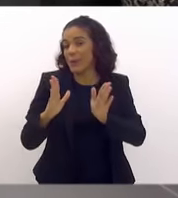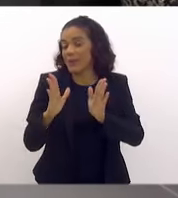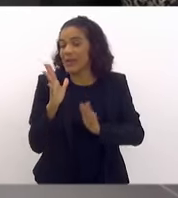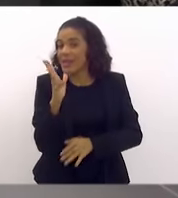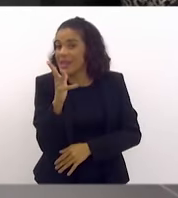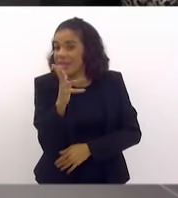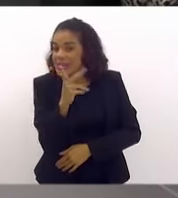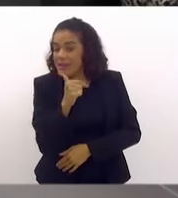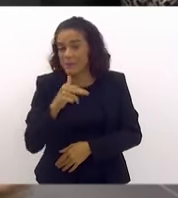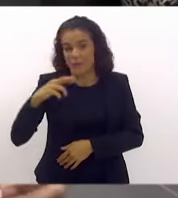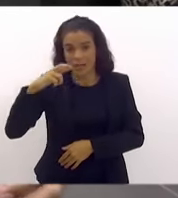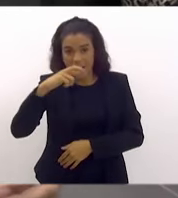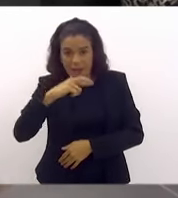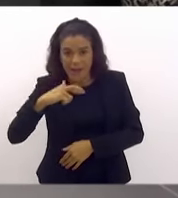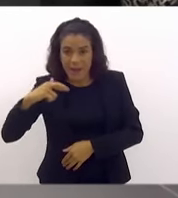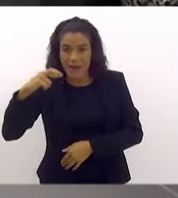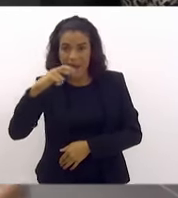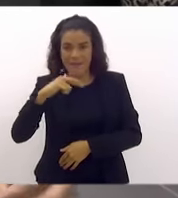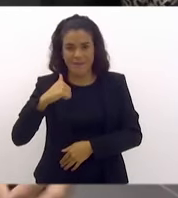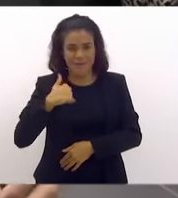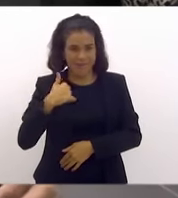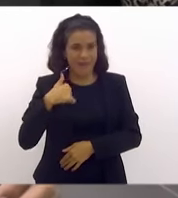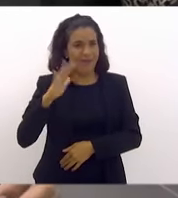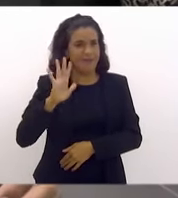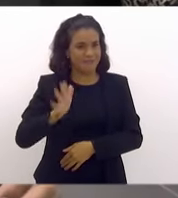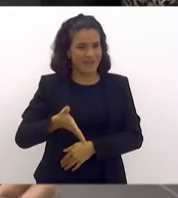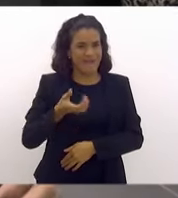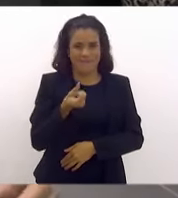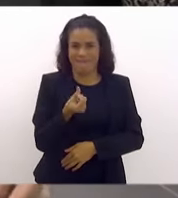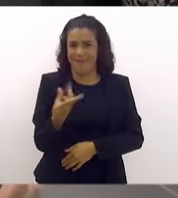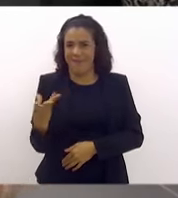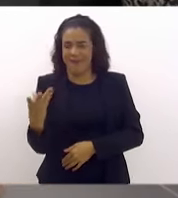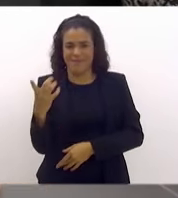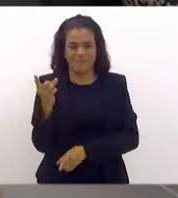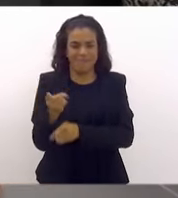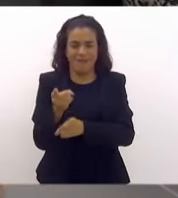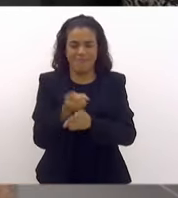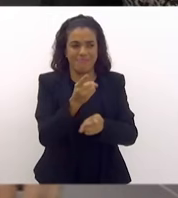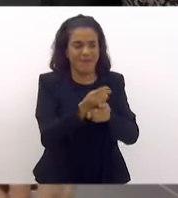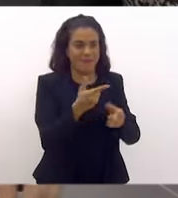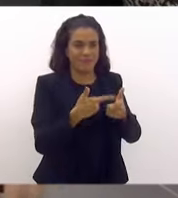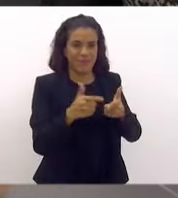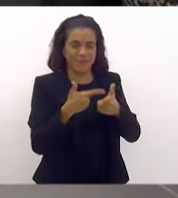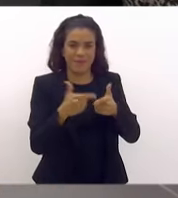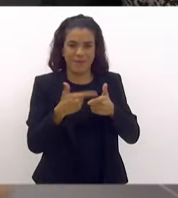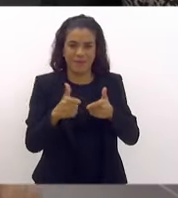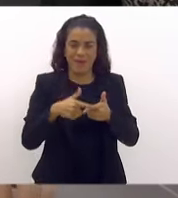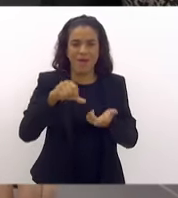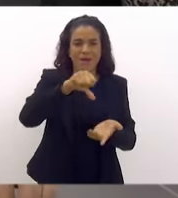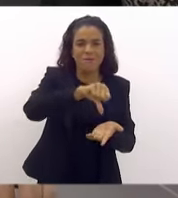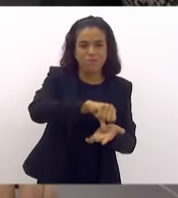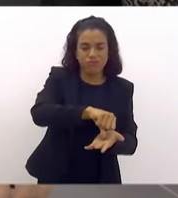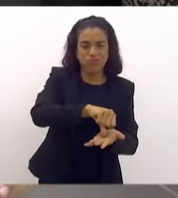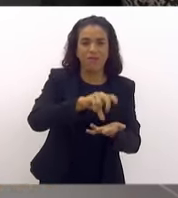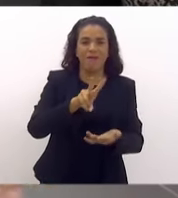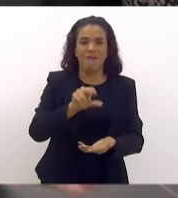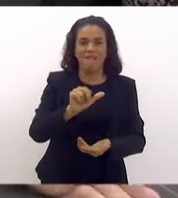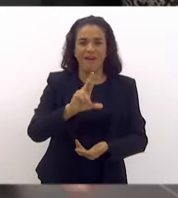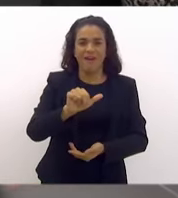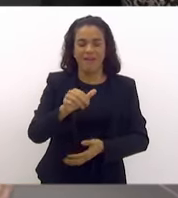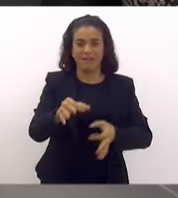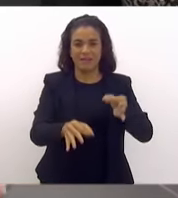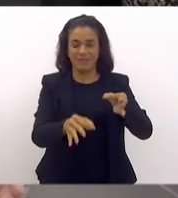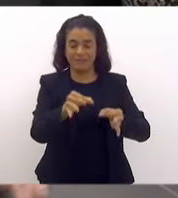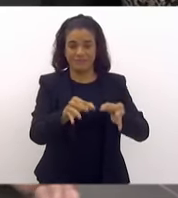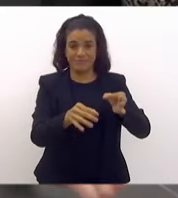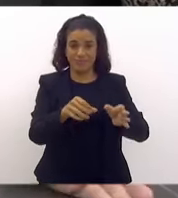ação e eu me depar me deparei com esse tipo de problema nas Vas criminais inúmeras vezes então eu posso